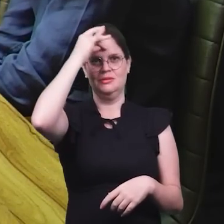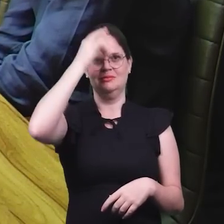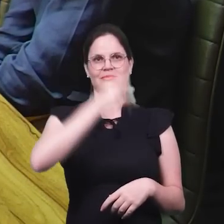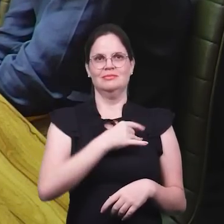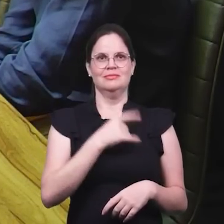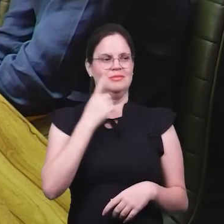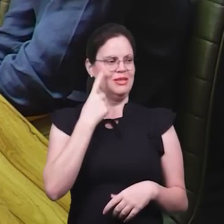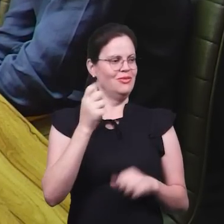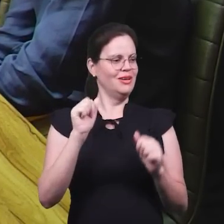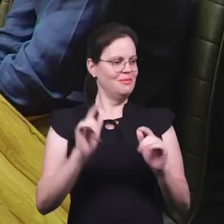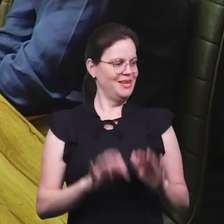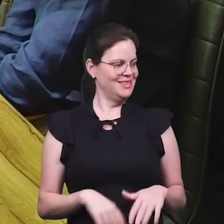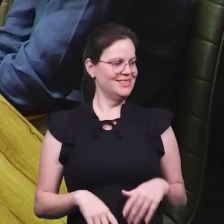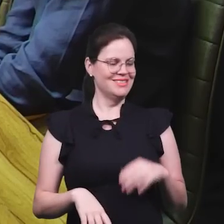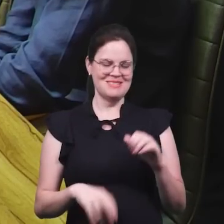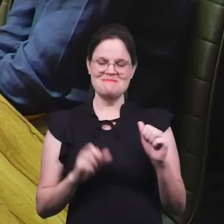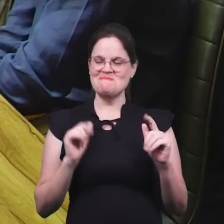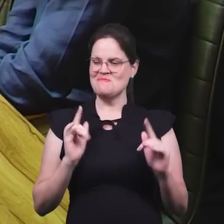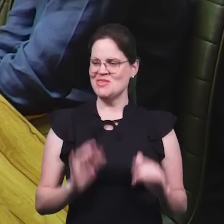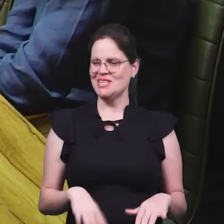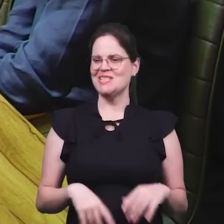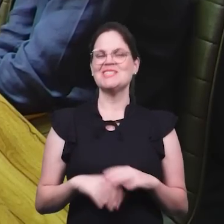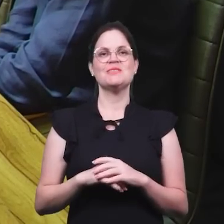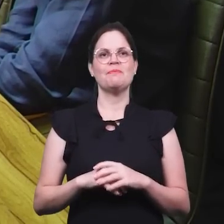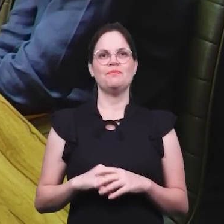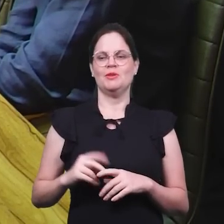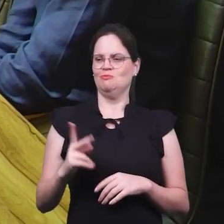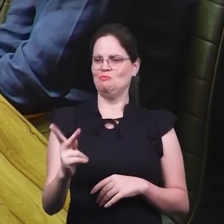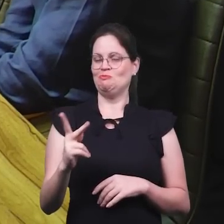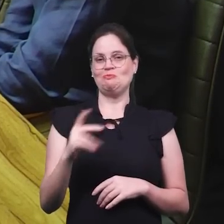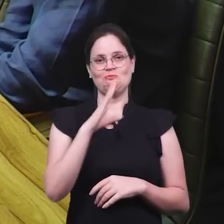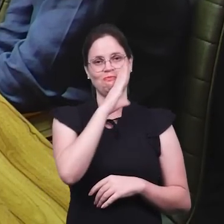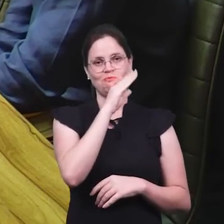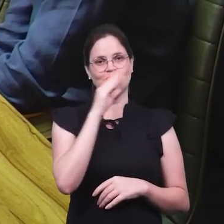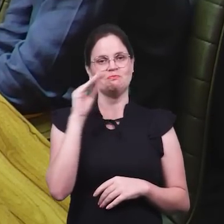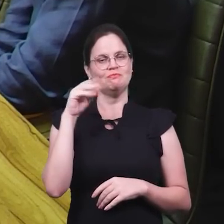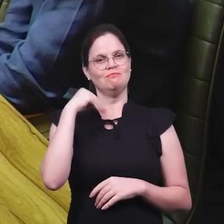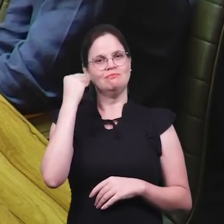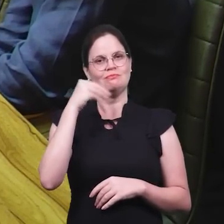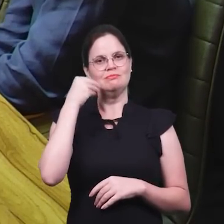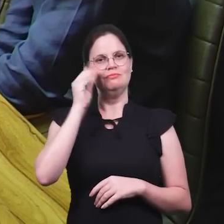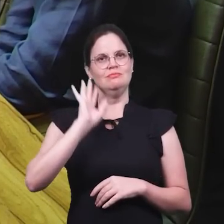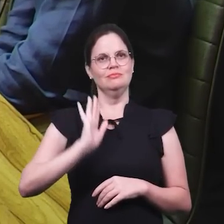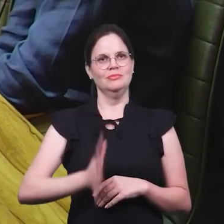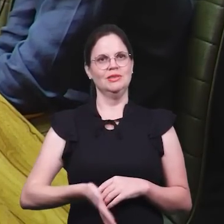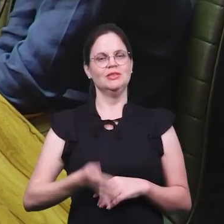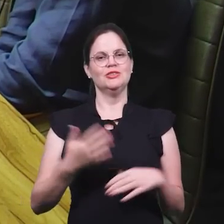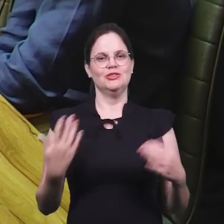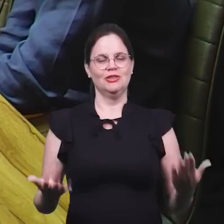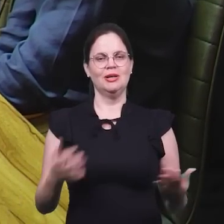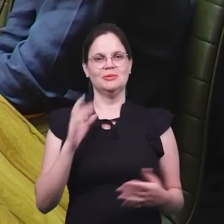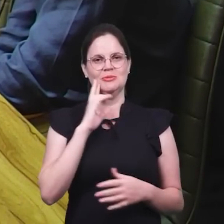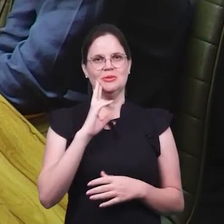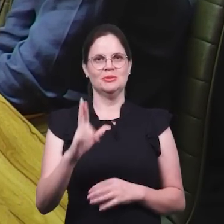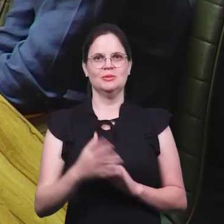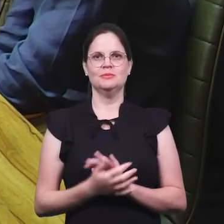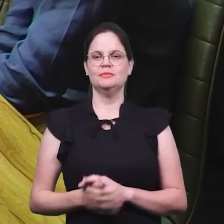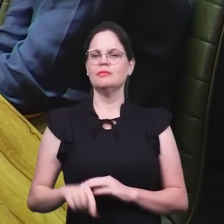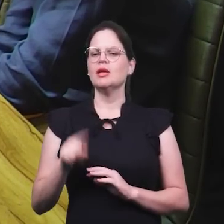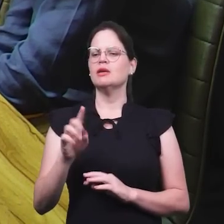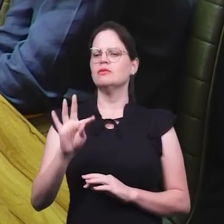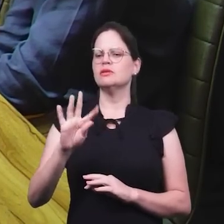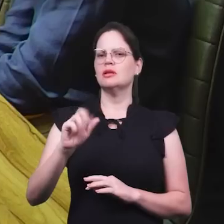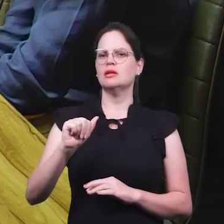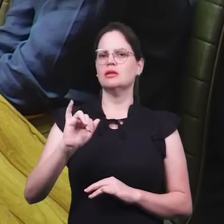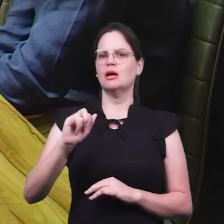bênção. Uma bênção, não é, Vanessa? Glória a Esses Deus. tão jovens e já com uma experiência deste tamanho. E você, Verdade.